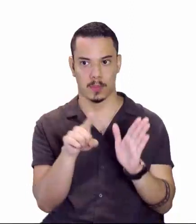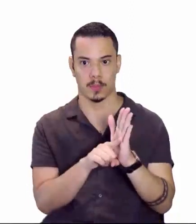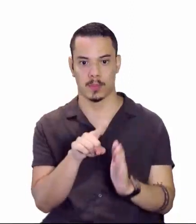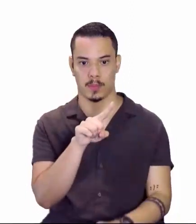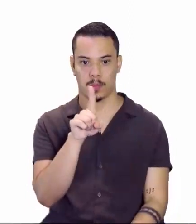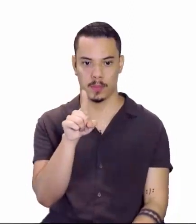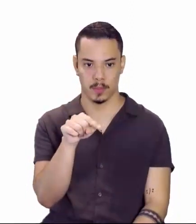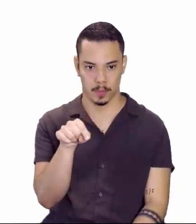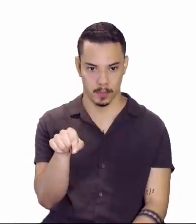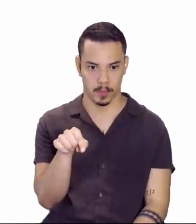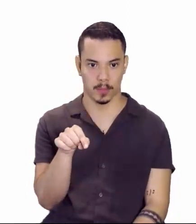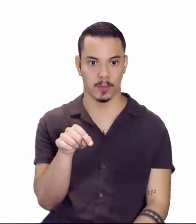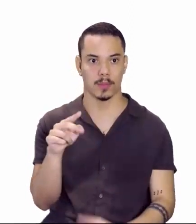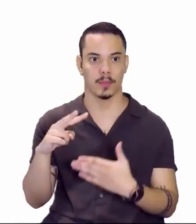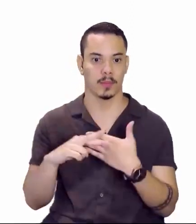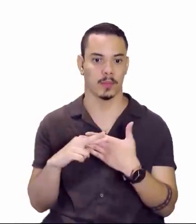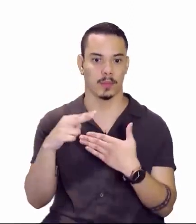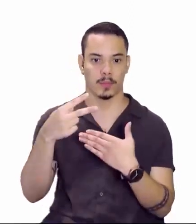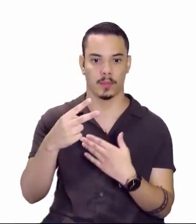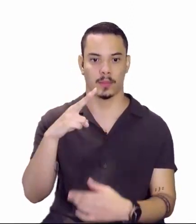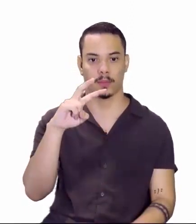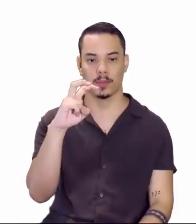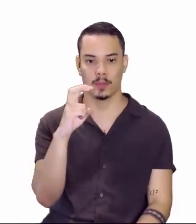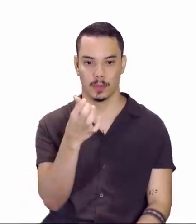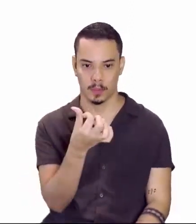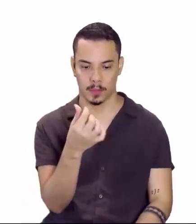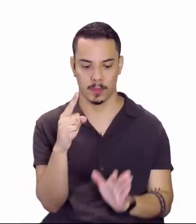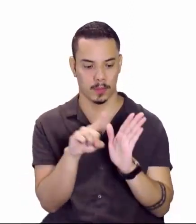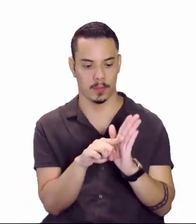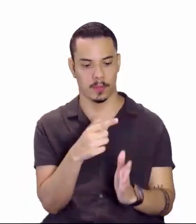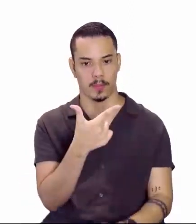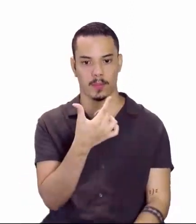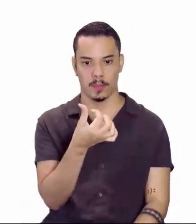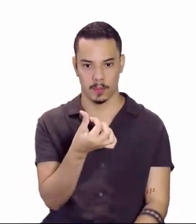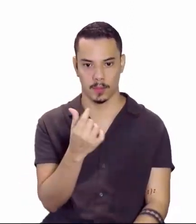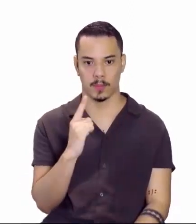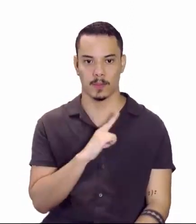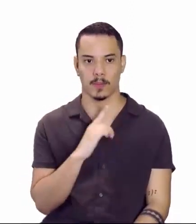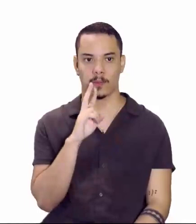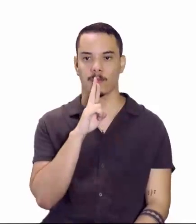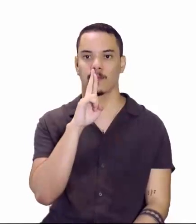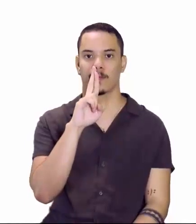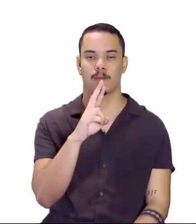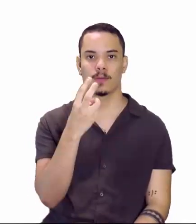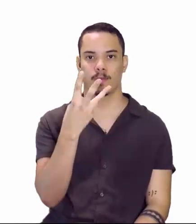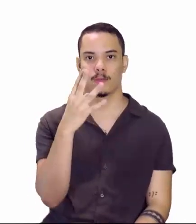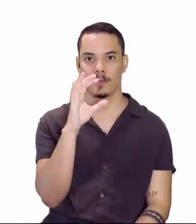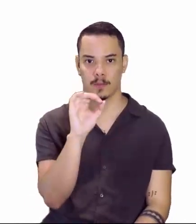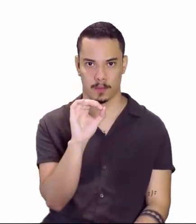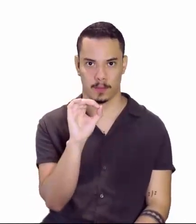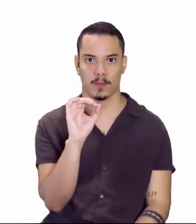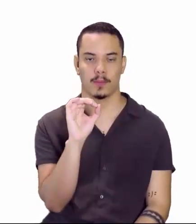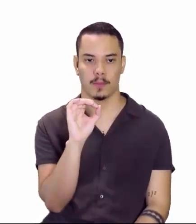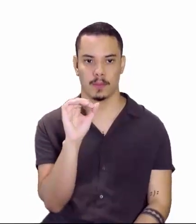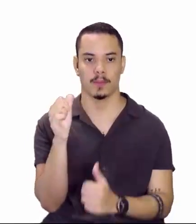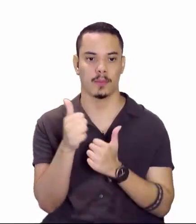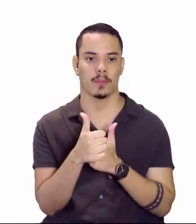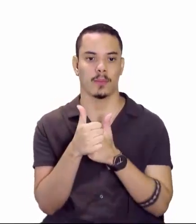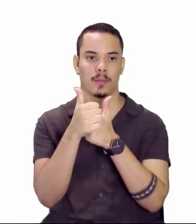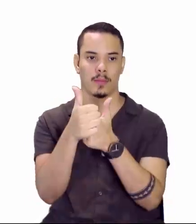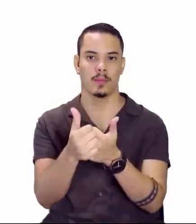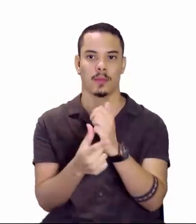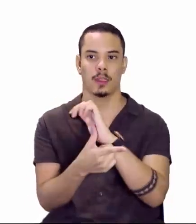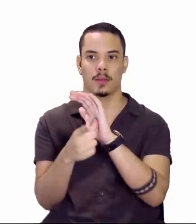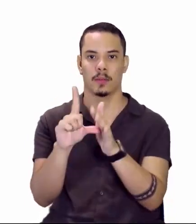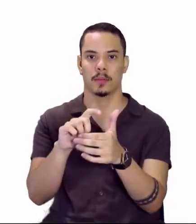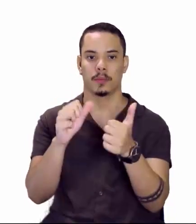bom? Consequentemente, 56 menos 26 tem 30 como número de nêutrons, conforme eu